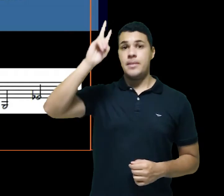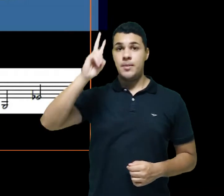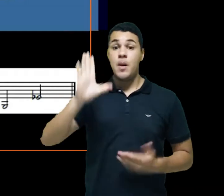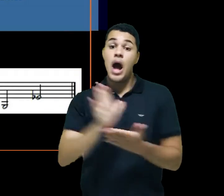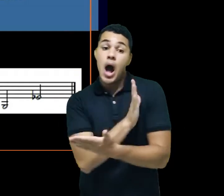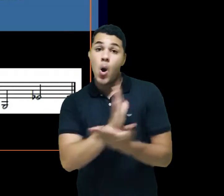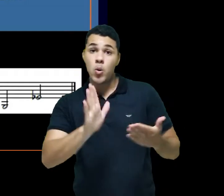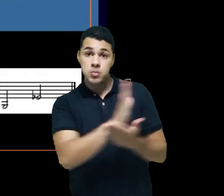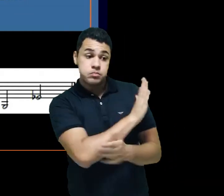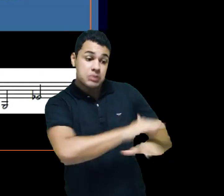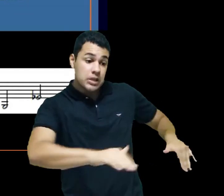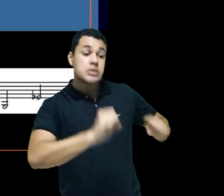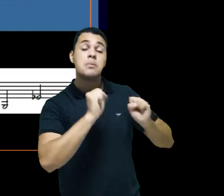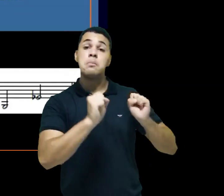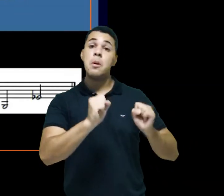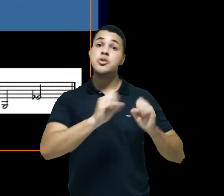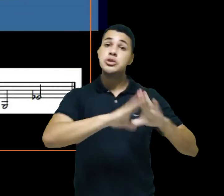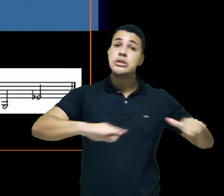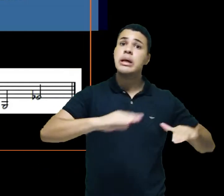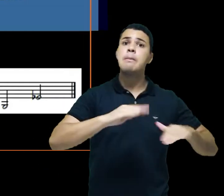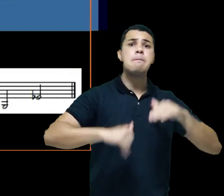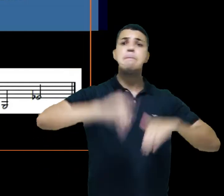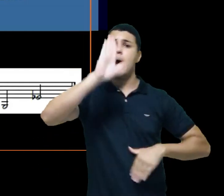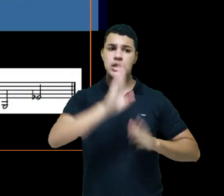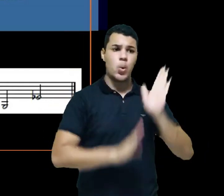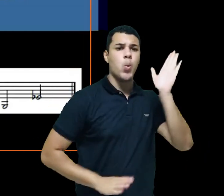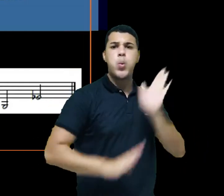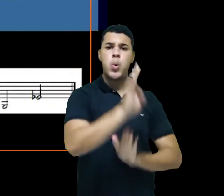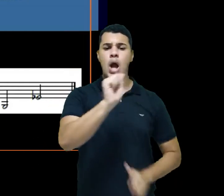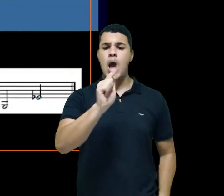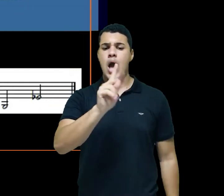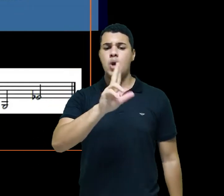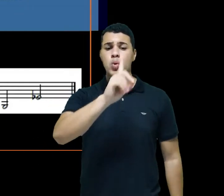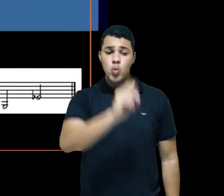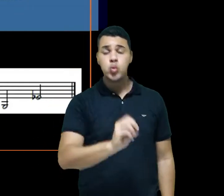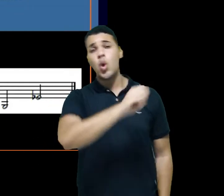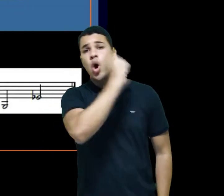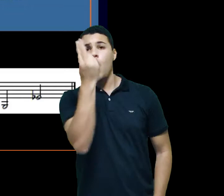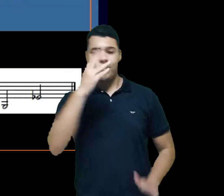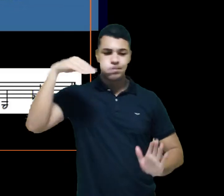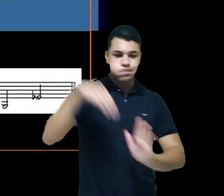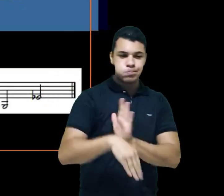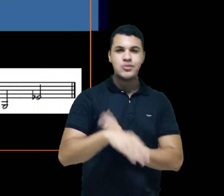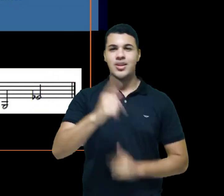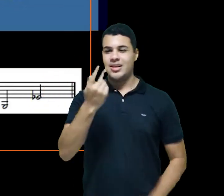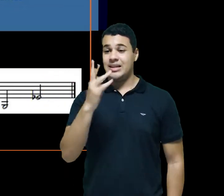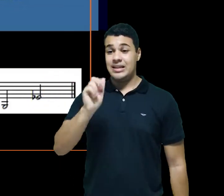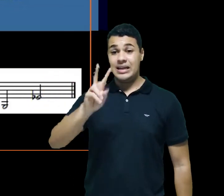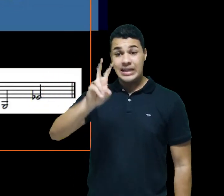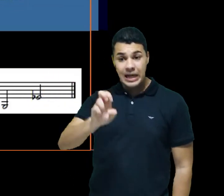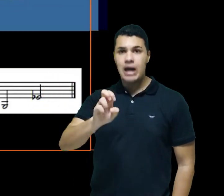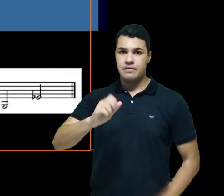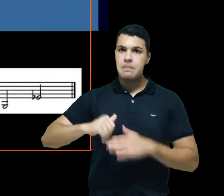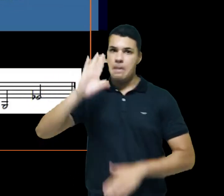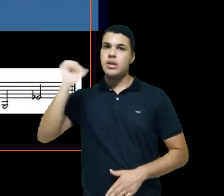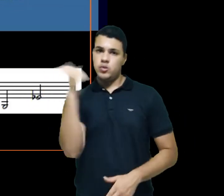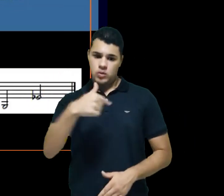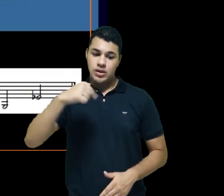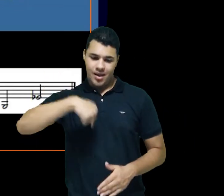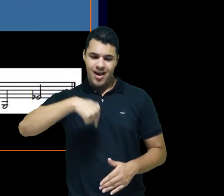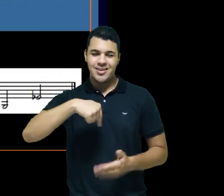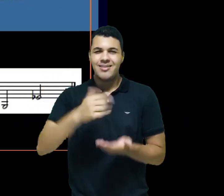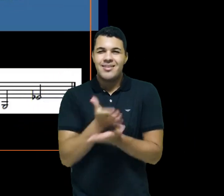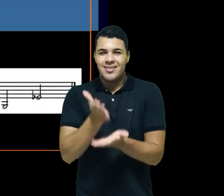Lembrando que algumas crianças podem cantar ainda mais agudo ou até mesmo mais grave do que o que está escrito aqui,